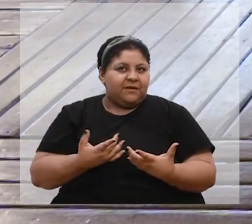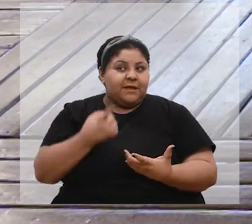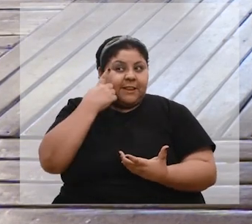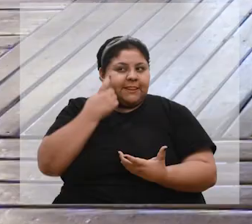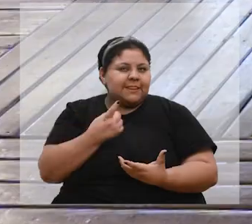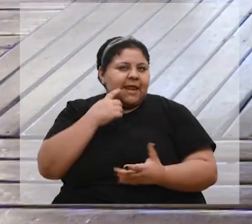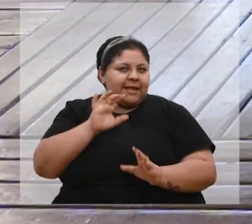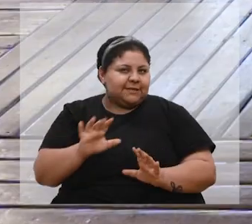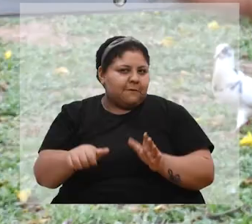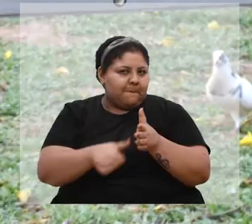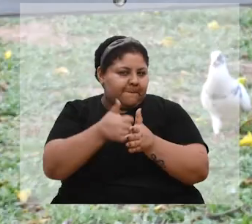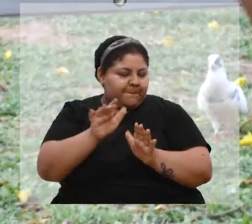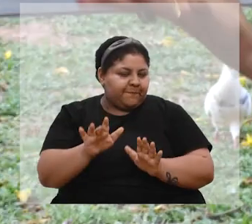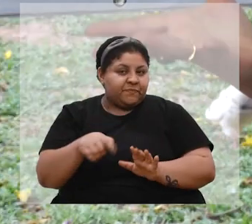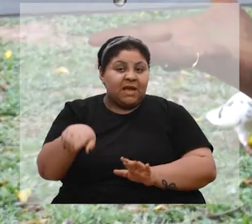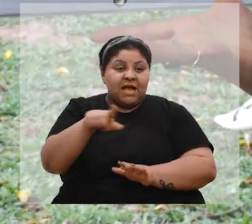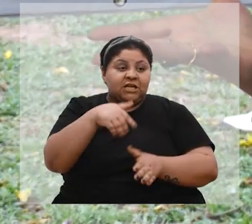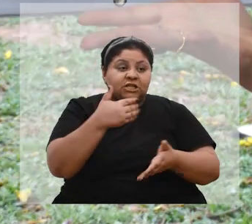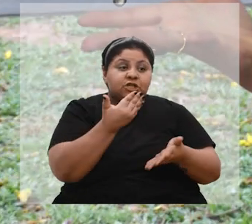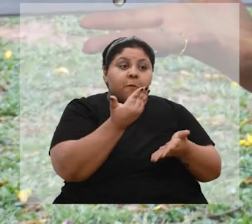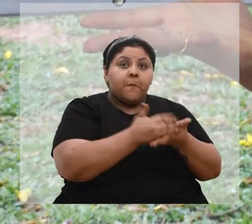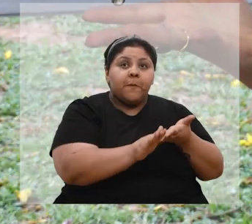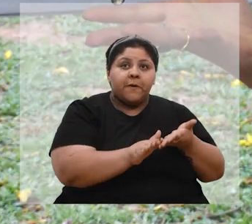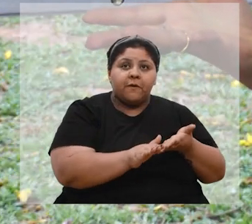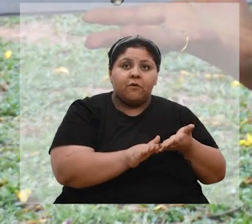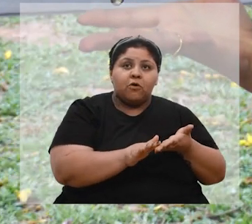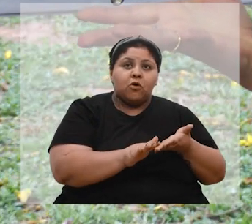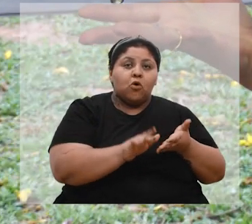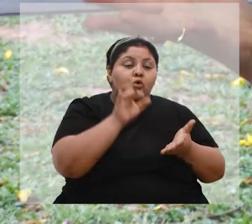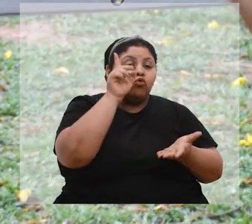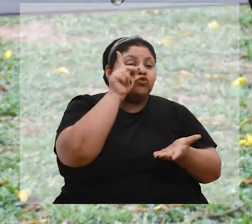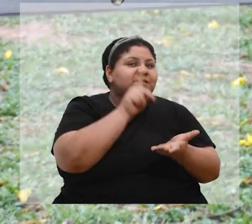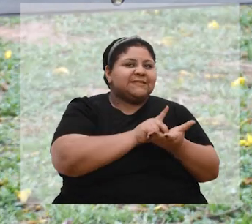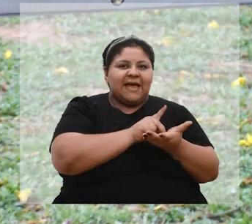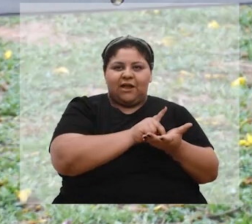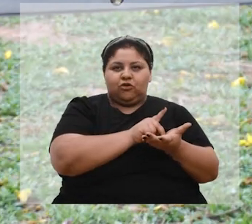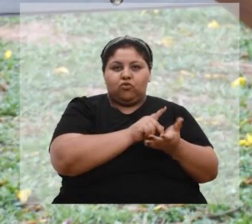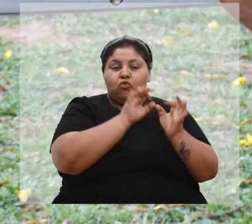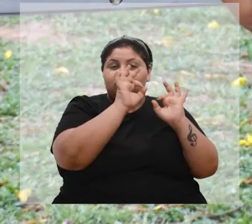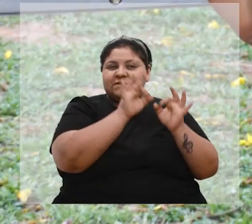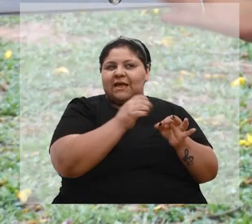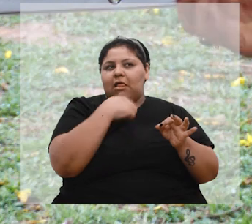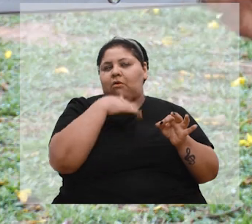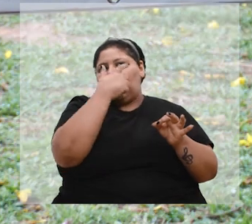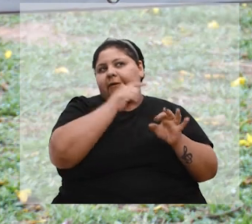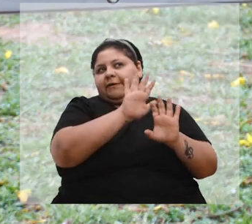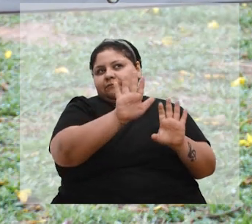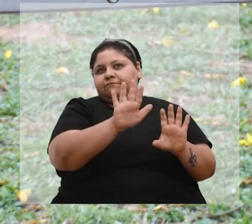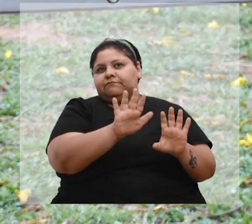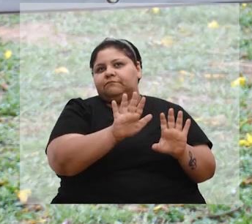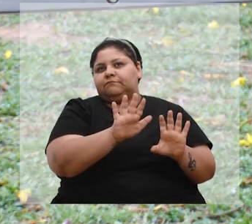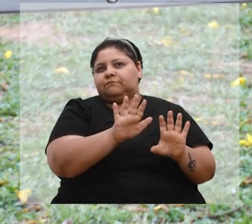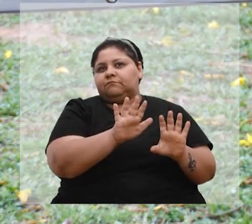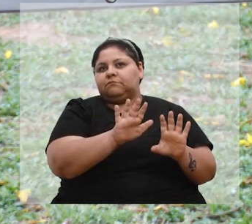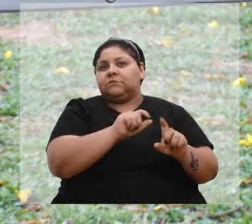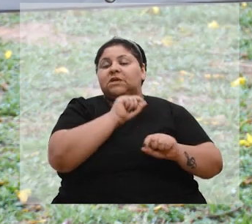bem quais são as que nos interessam. Porque a gente perdeu em ideal, eu diria. Né? Do